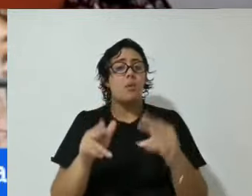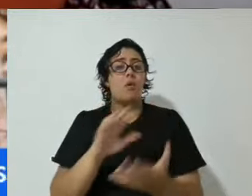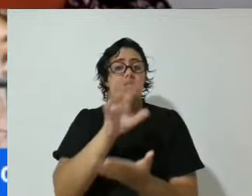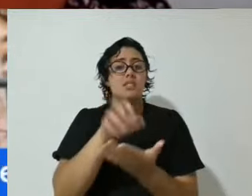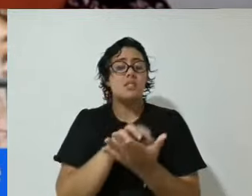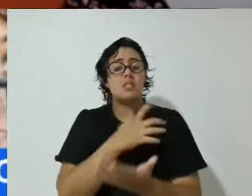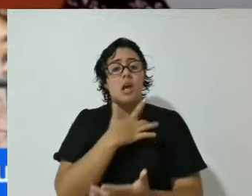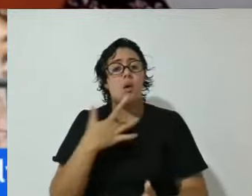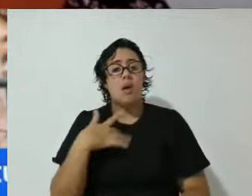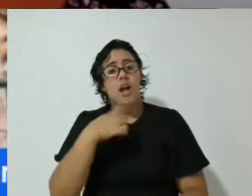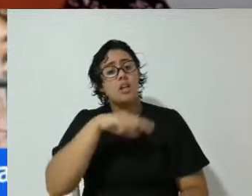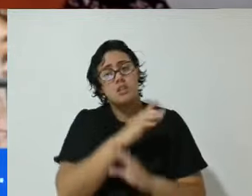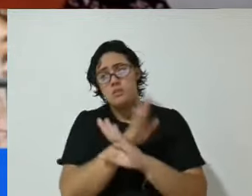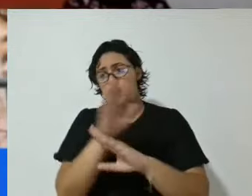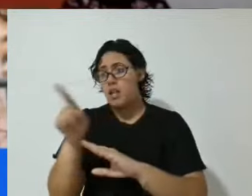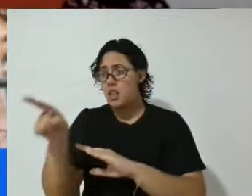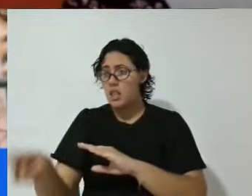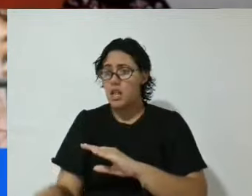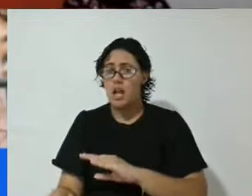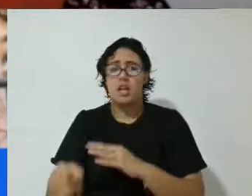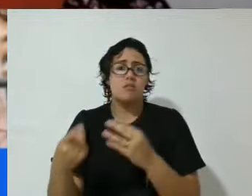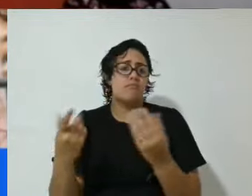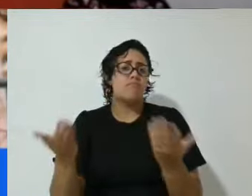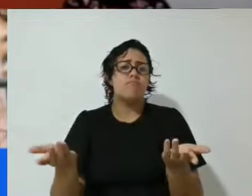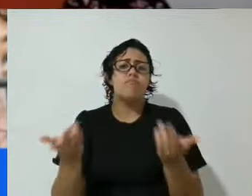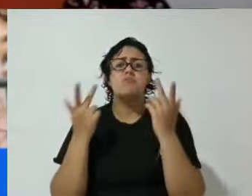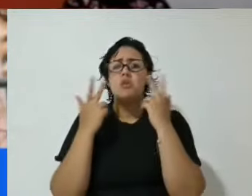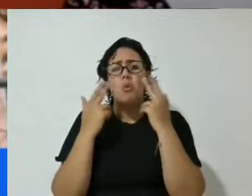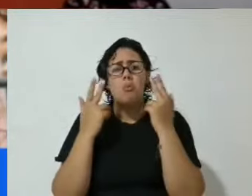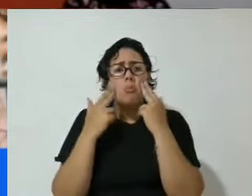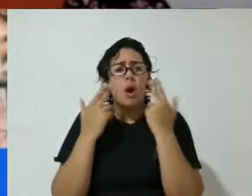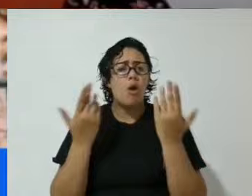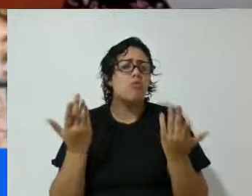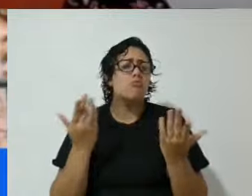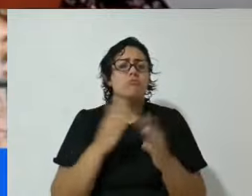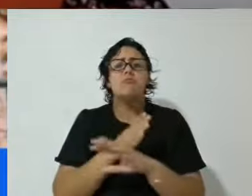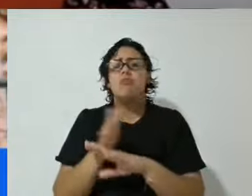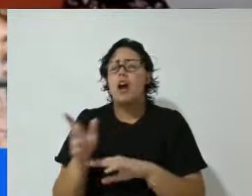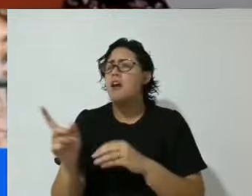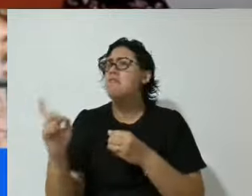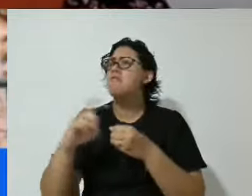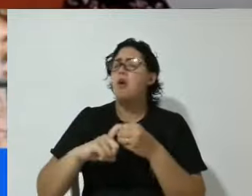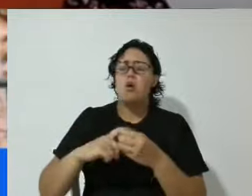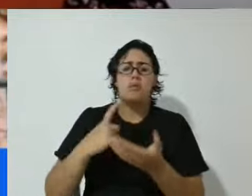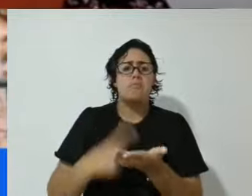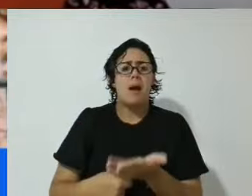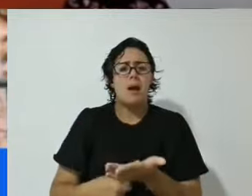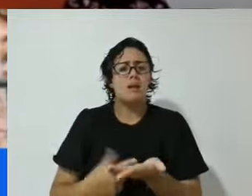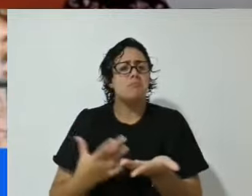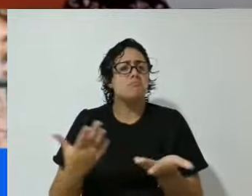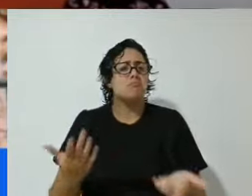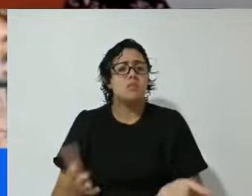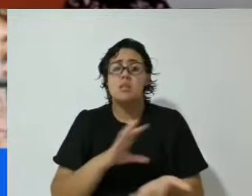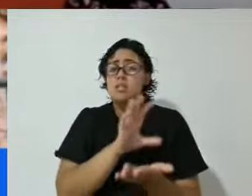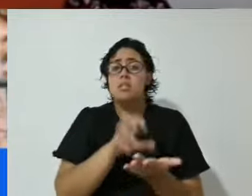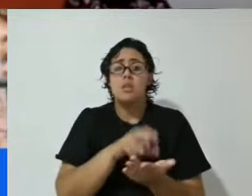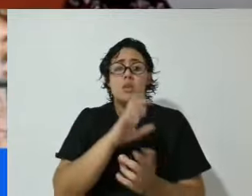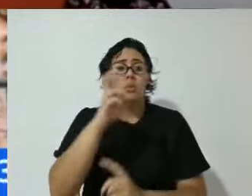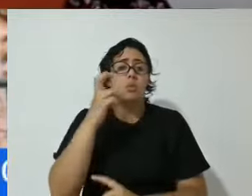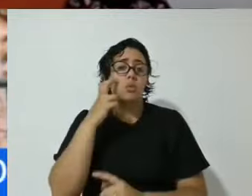vai lá com tanta assim. Nossa, a gente vai, a gente volta. O centro cultural tem que ser assim